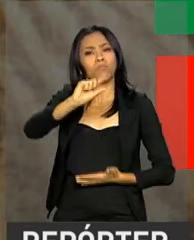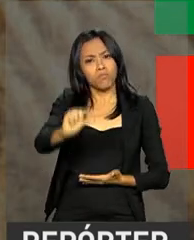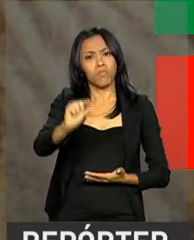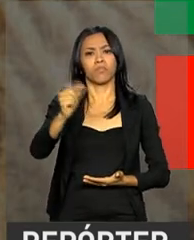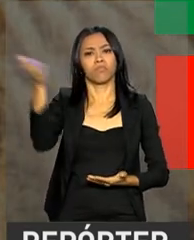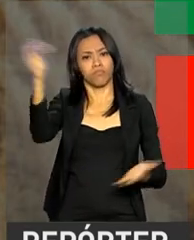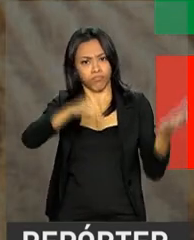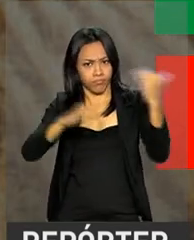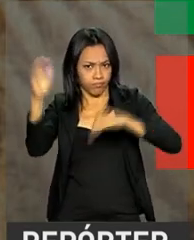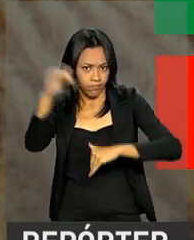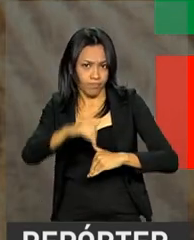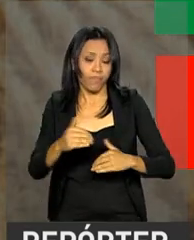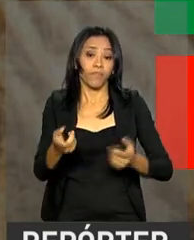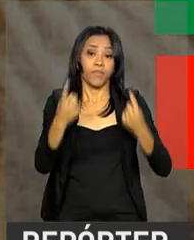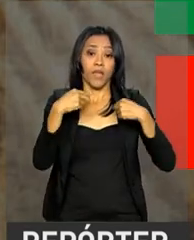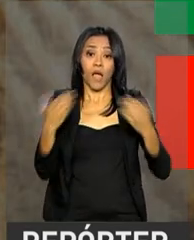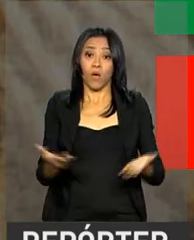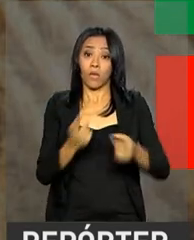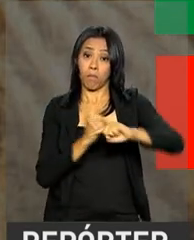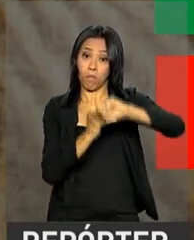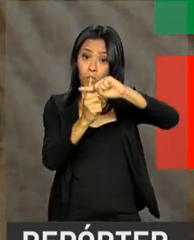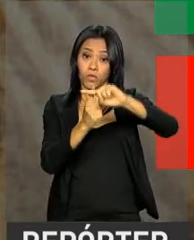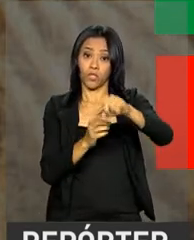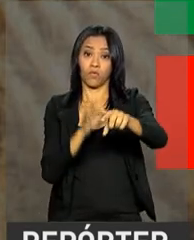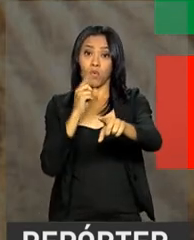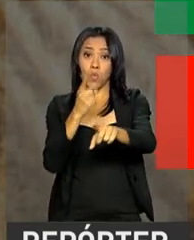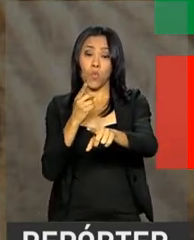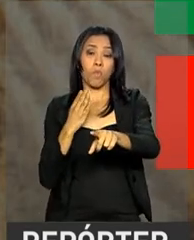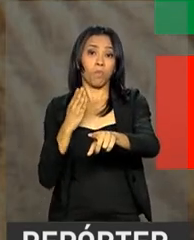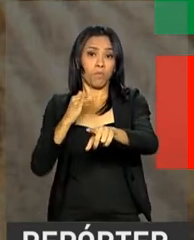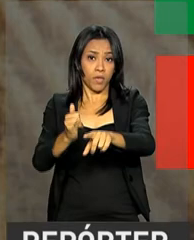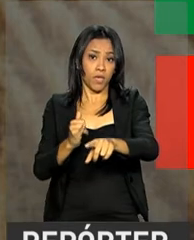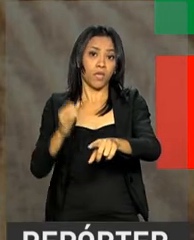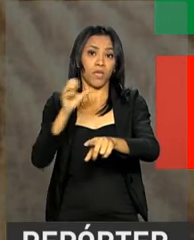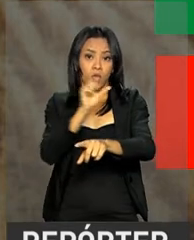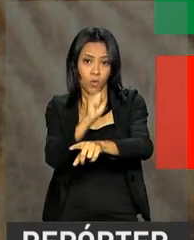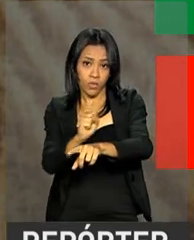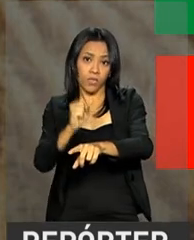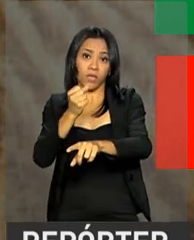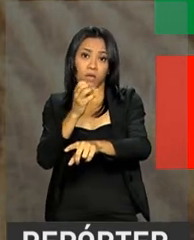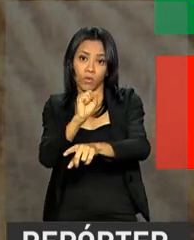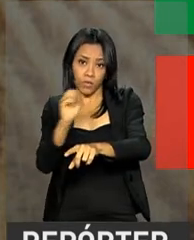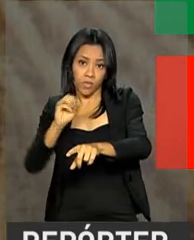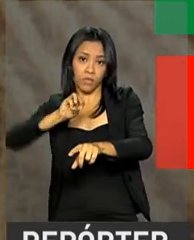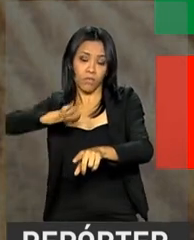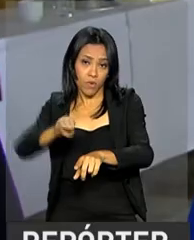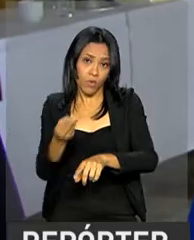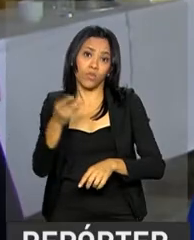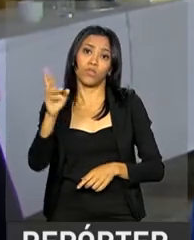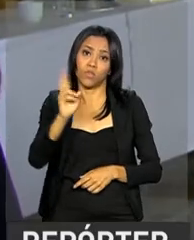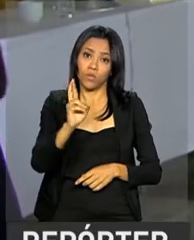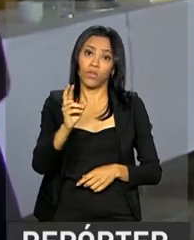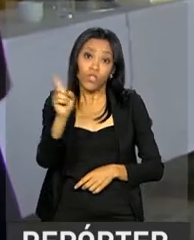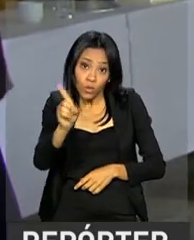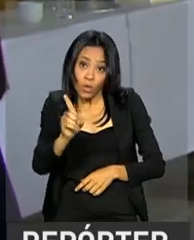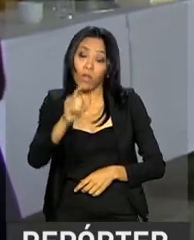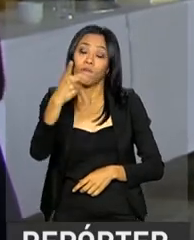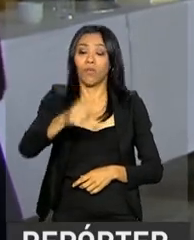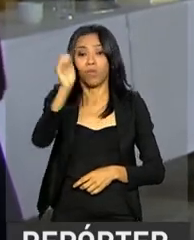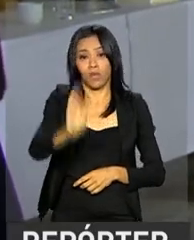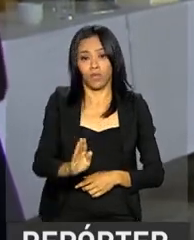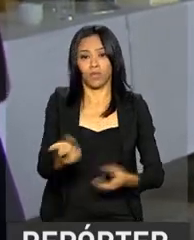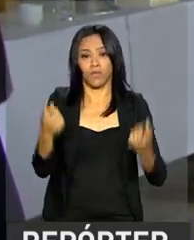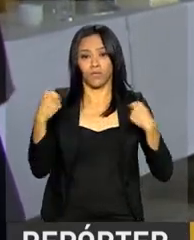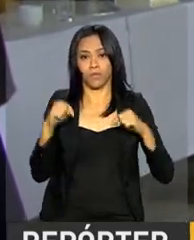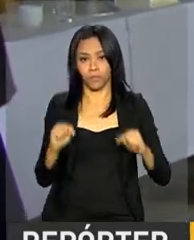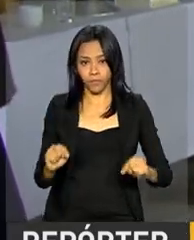com saldo positivo de cerca de 1 bilhão e oitocentos milhões de dólares para o brasil é wisconsin de brasília